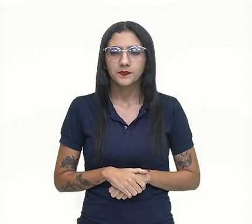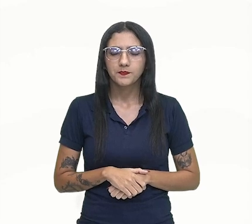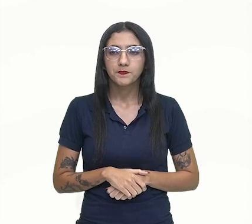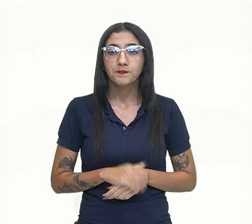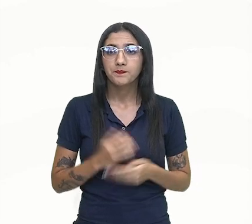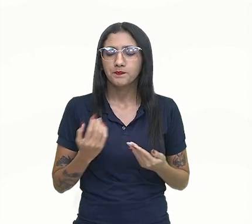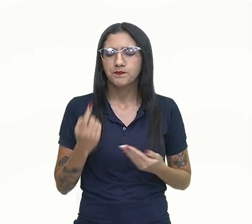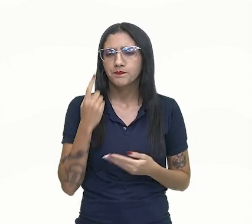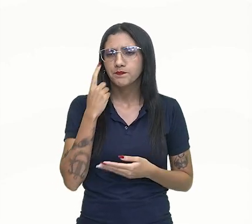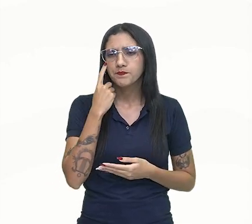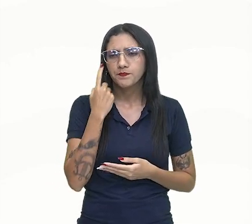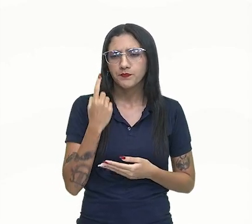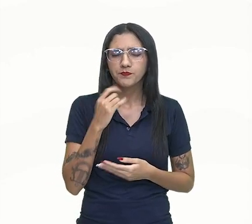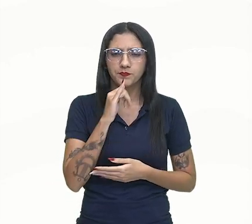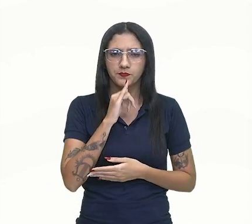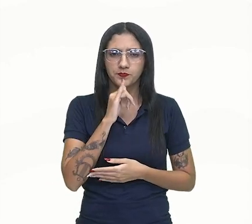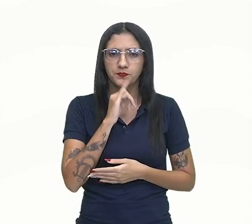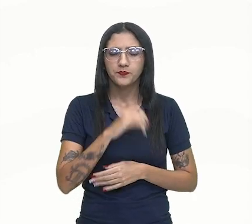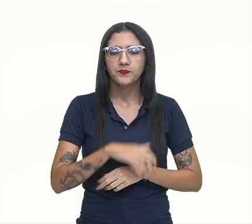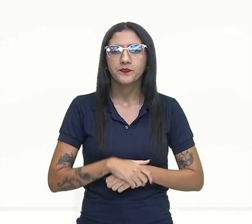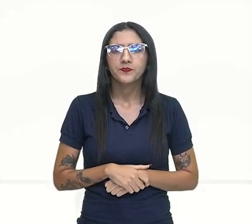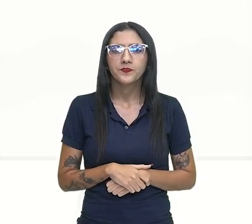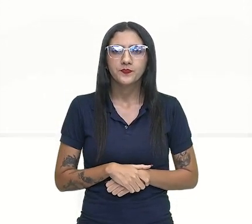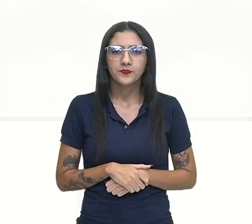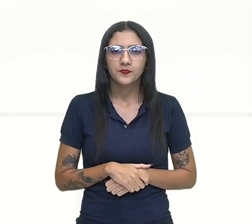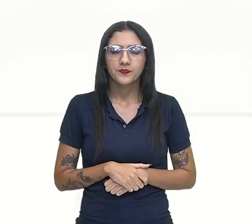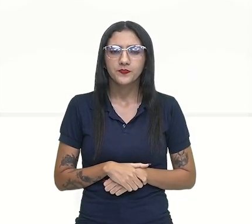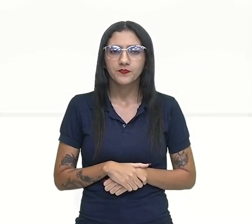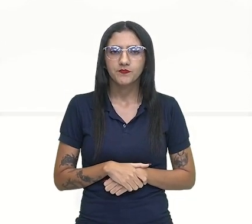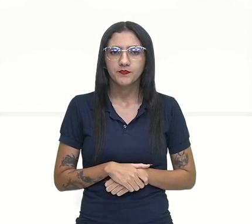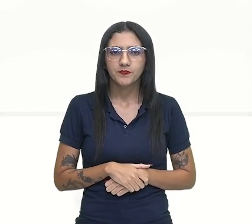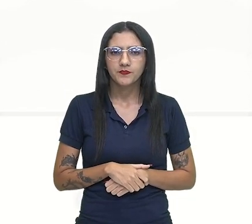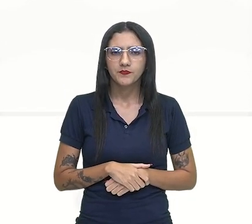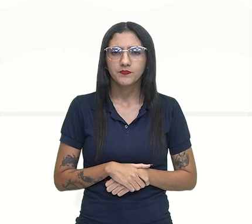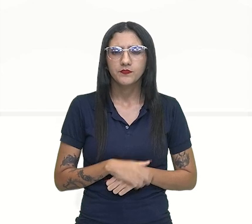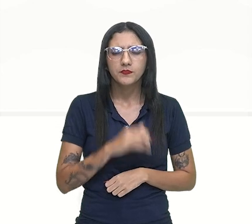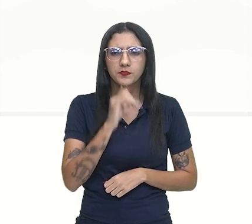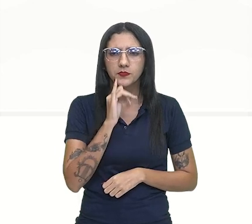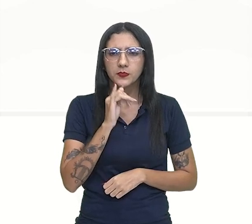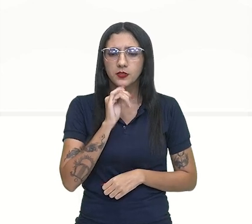Imagina o seguinte, eu tenho aqui 1000 metros.